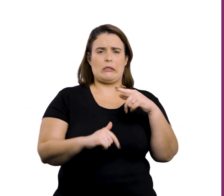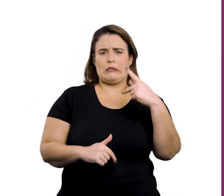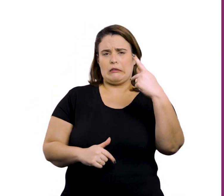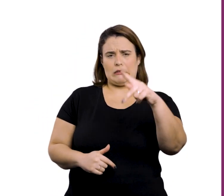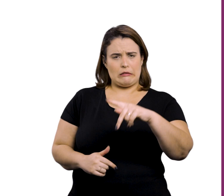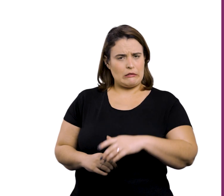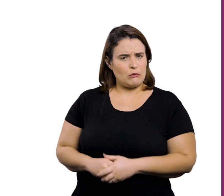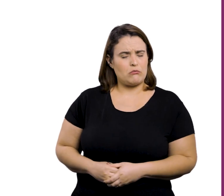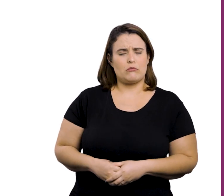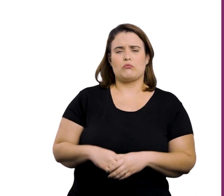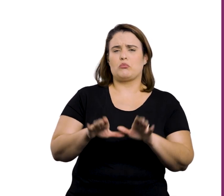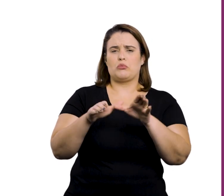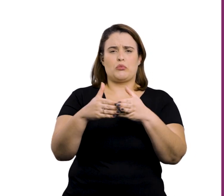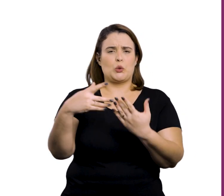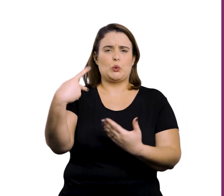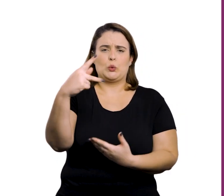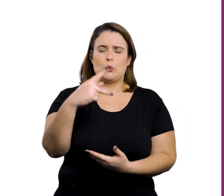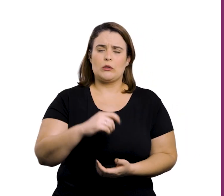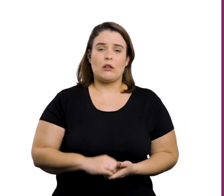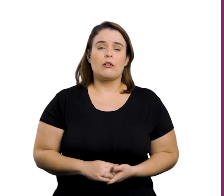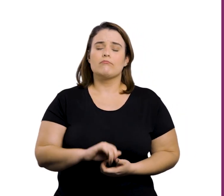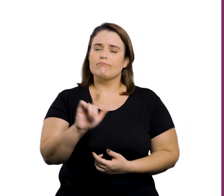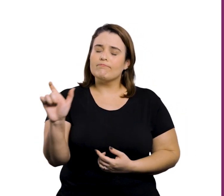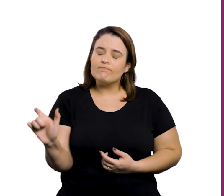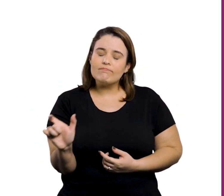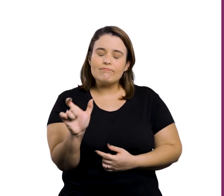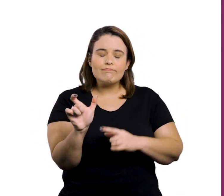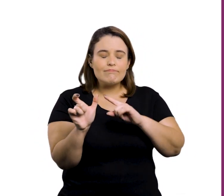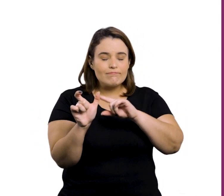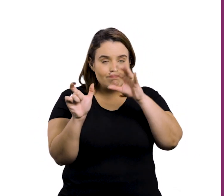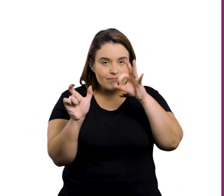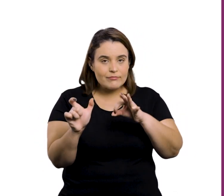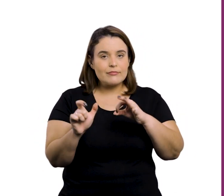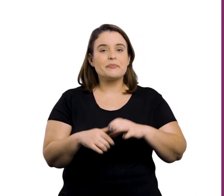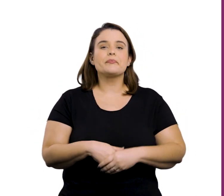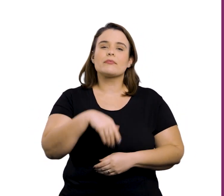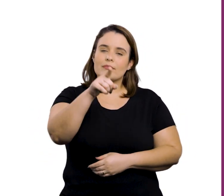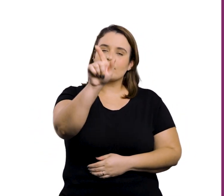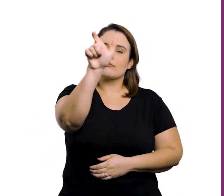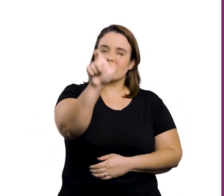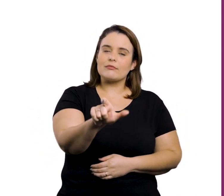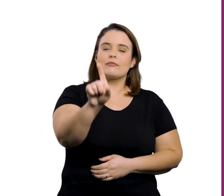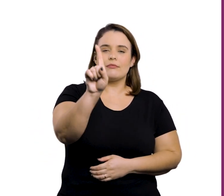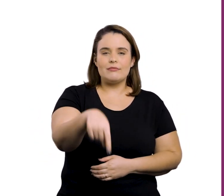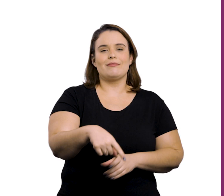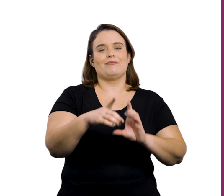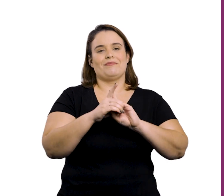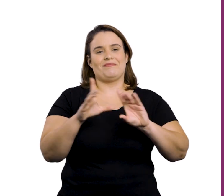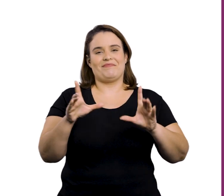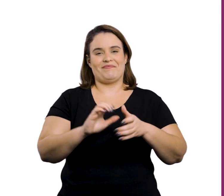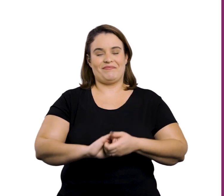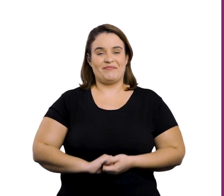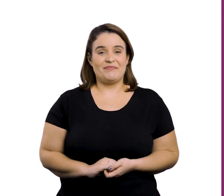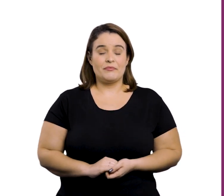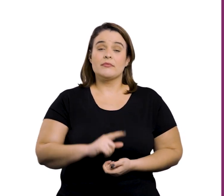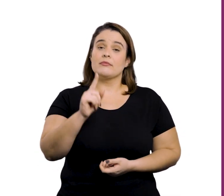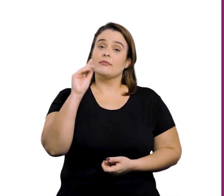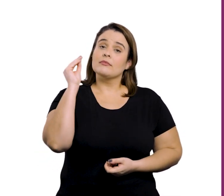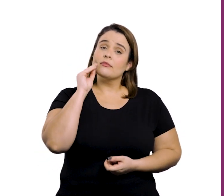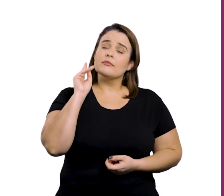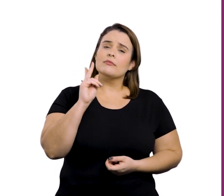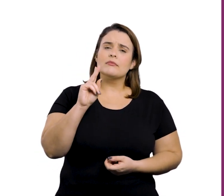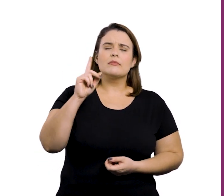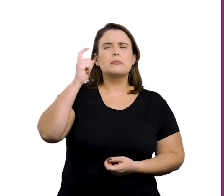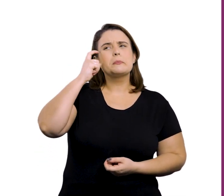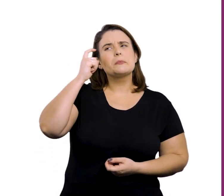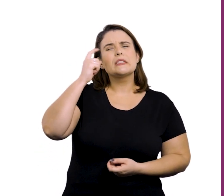no seu trabalho, seja na sua comunidade, no mais pleno significado da expressão, você é uma pessoa democrática. Se buscar